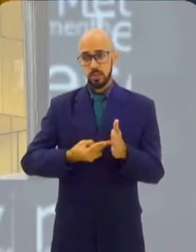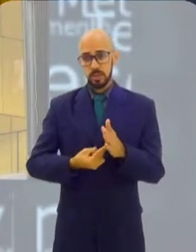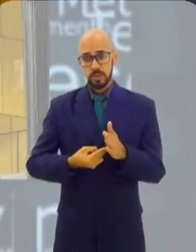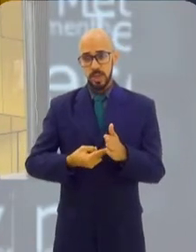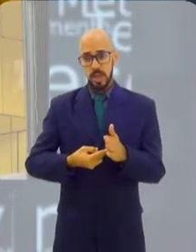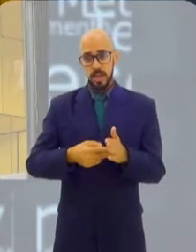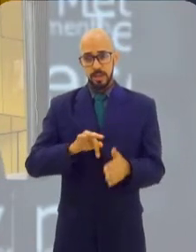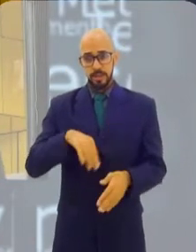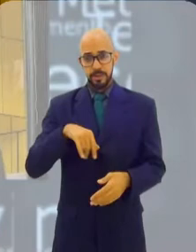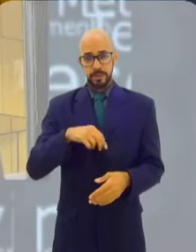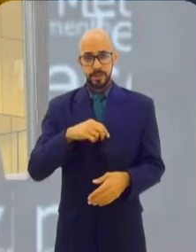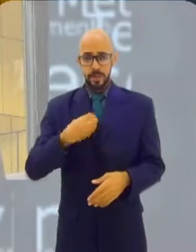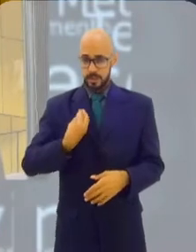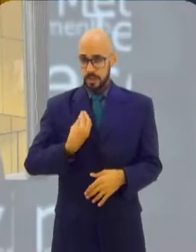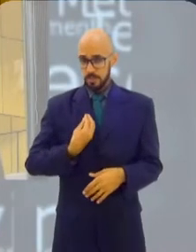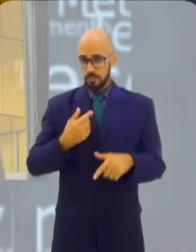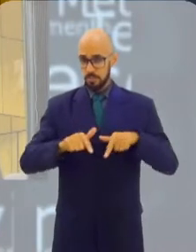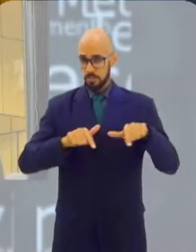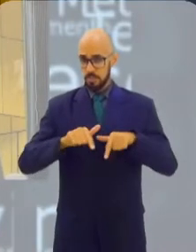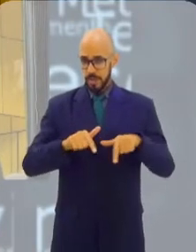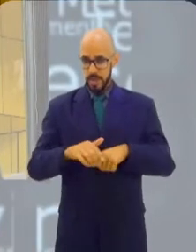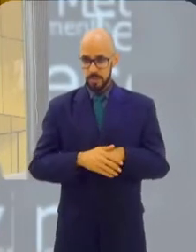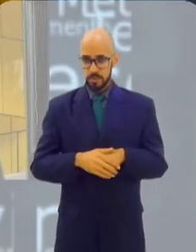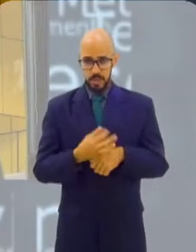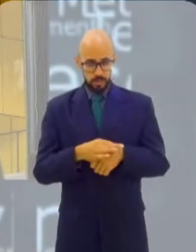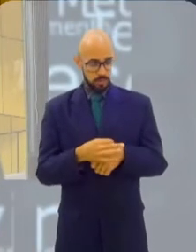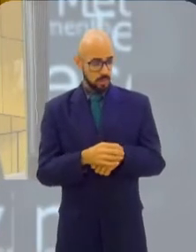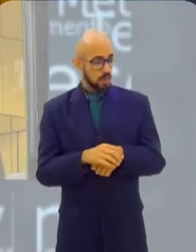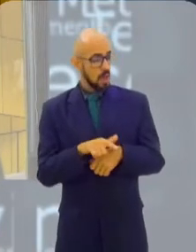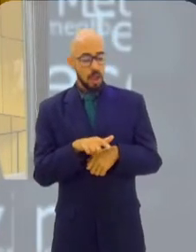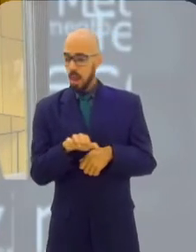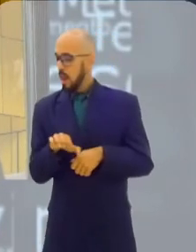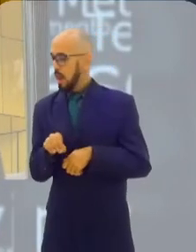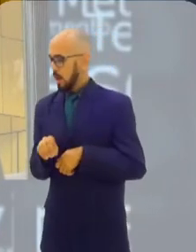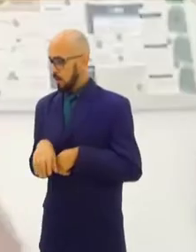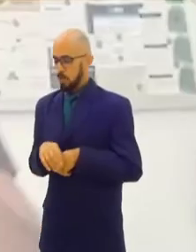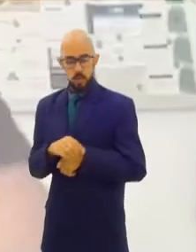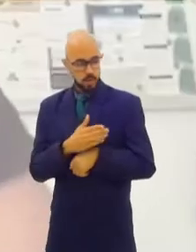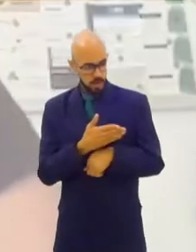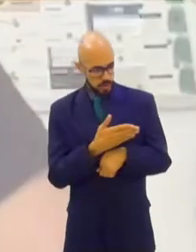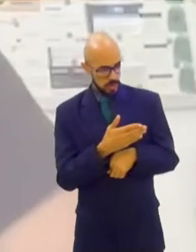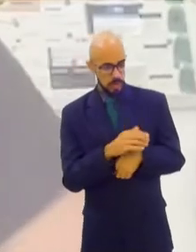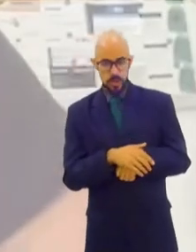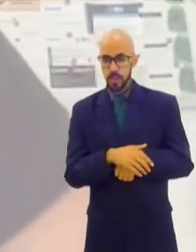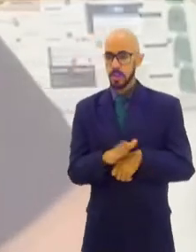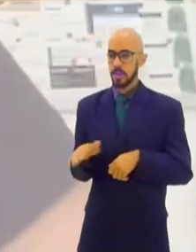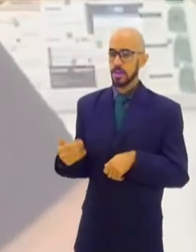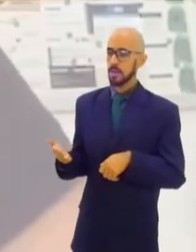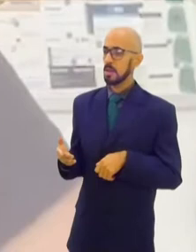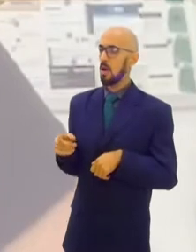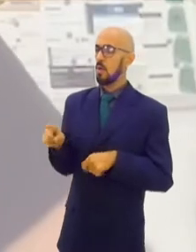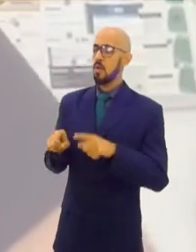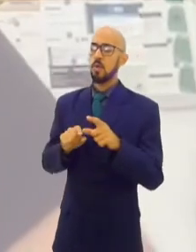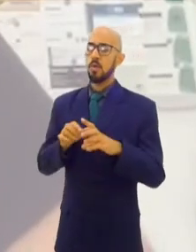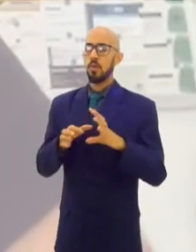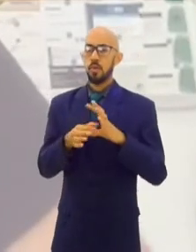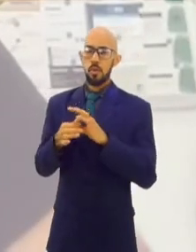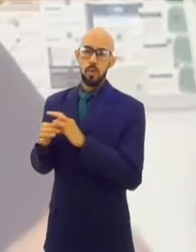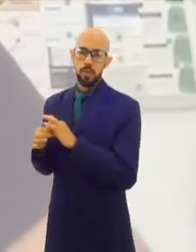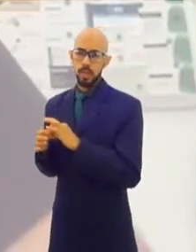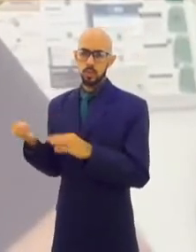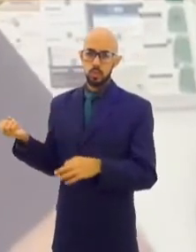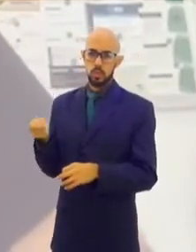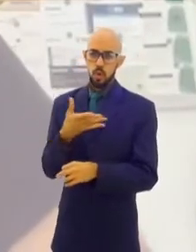também atualizar quem já está no mercado Léo Você pode falar um pouquinho sobre isso claro bom